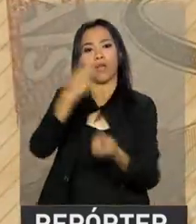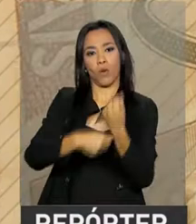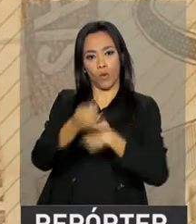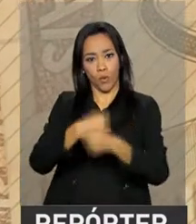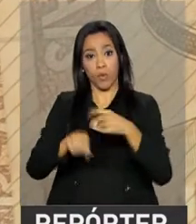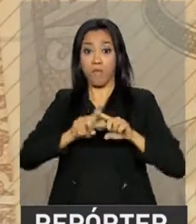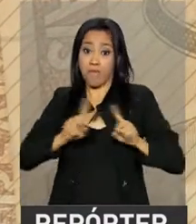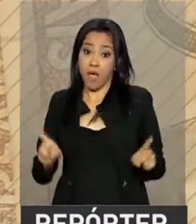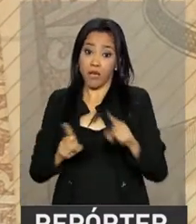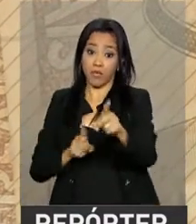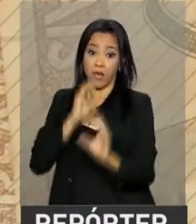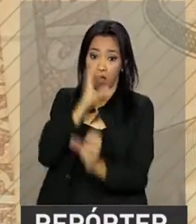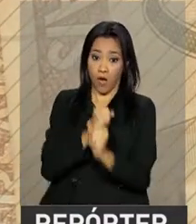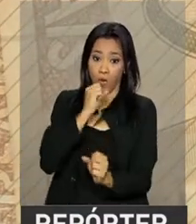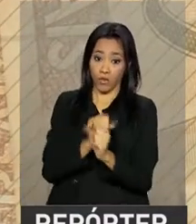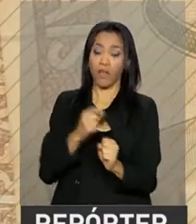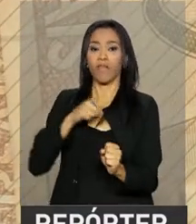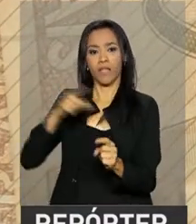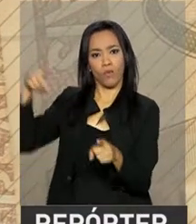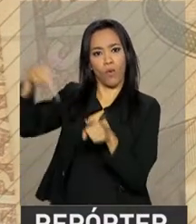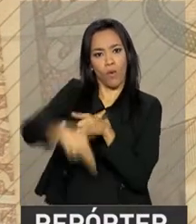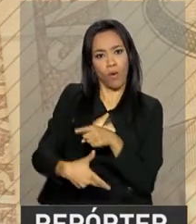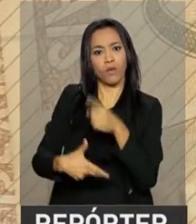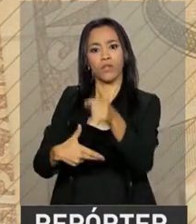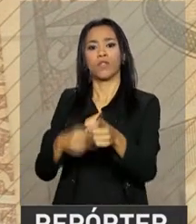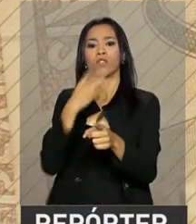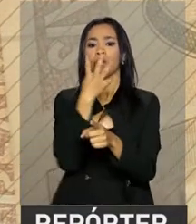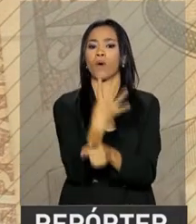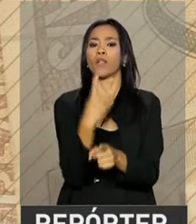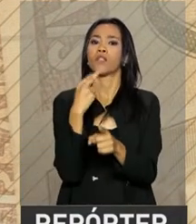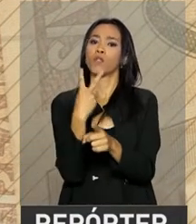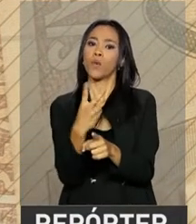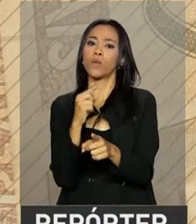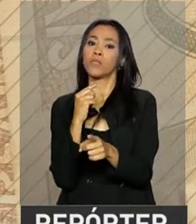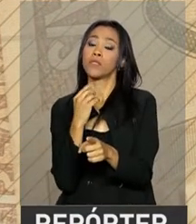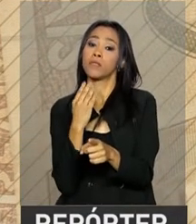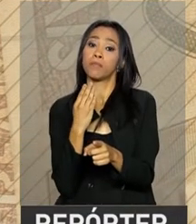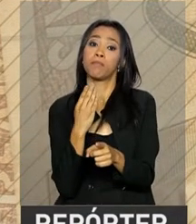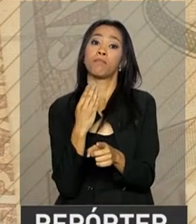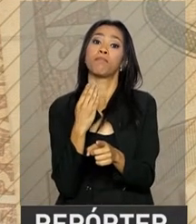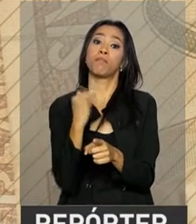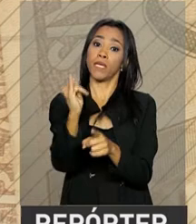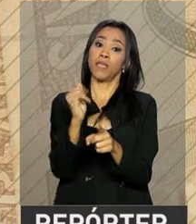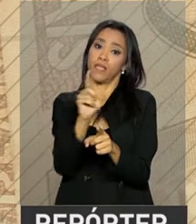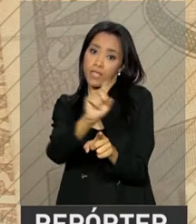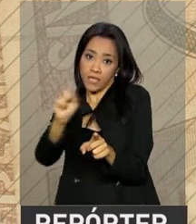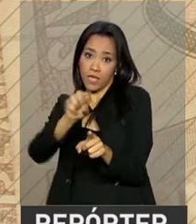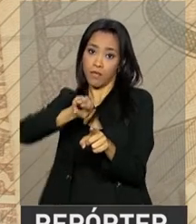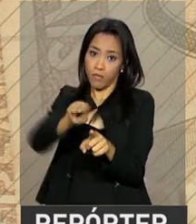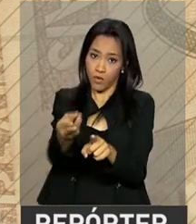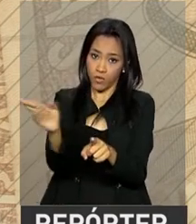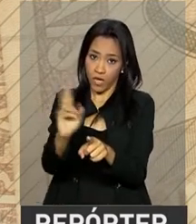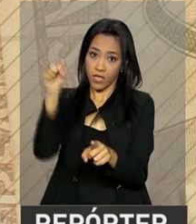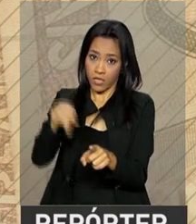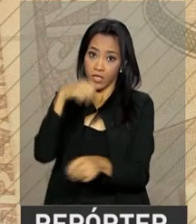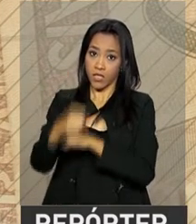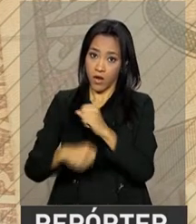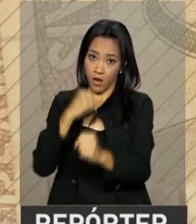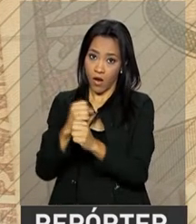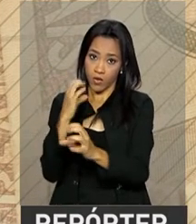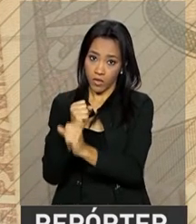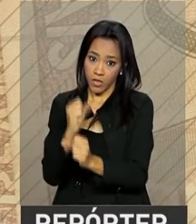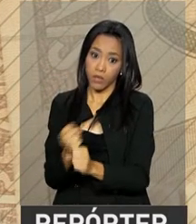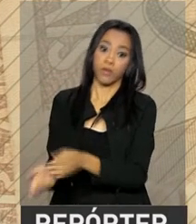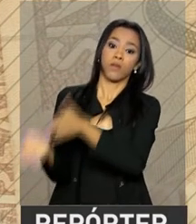fecharem vai ocorrer um contingenciamento de 42 bilhões e 100 bilhões de reais no orçamento deste ano os cortes